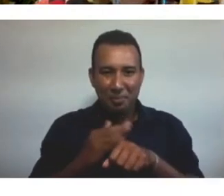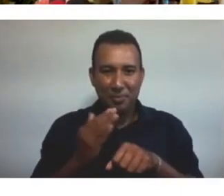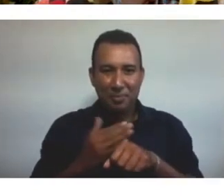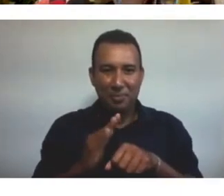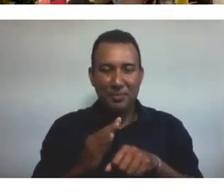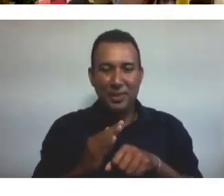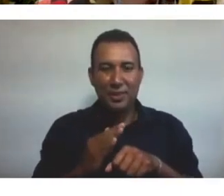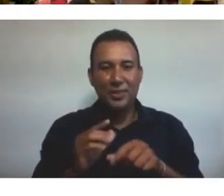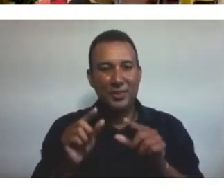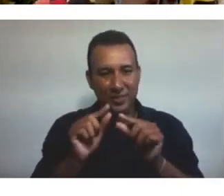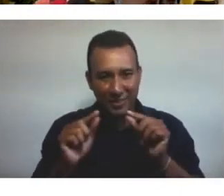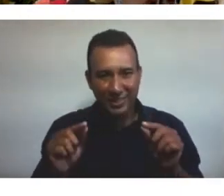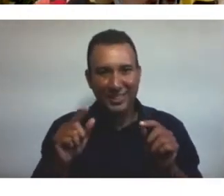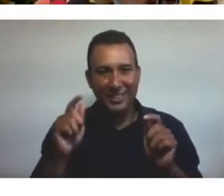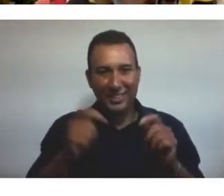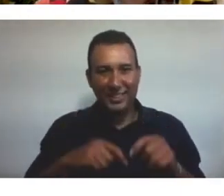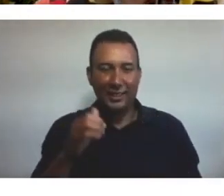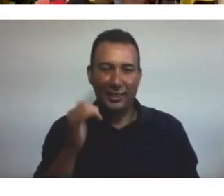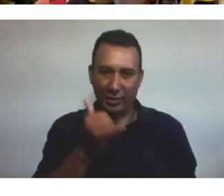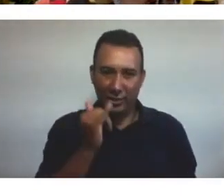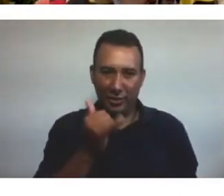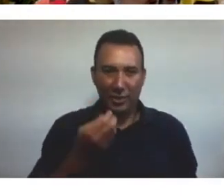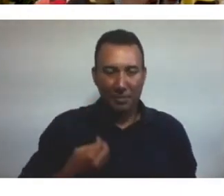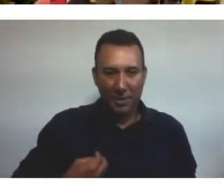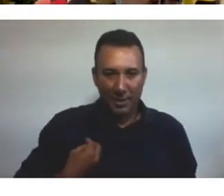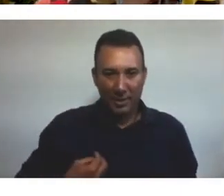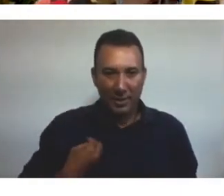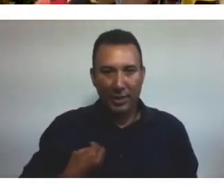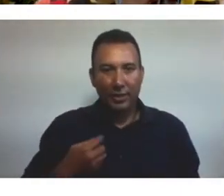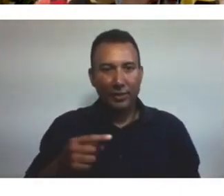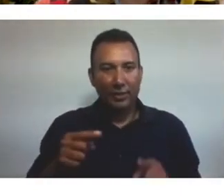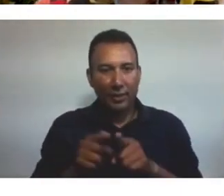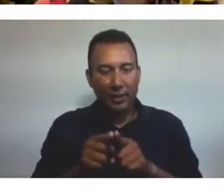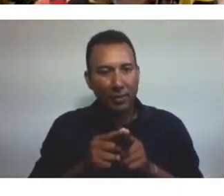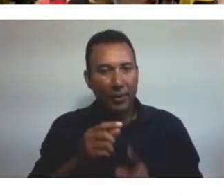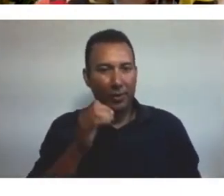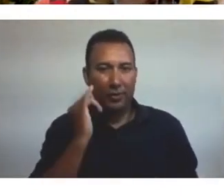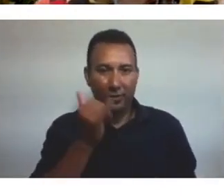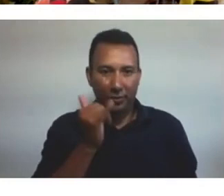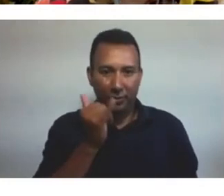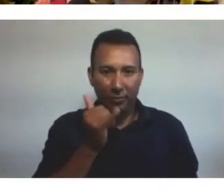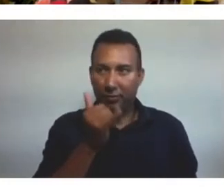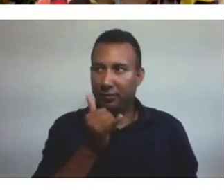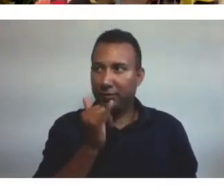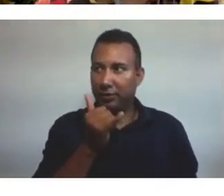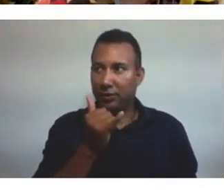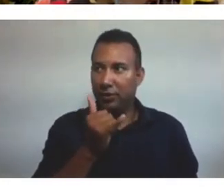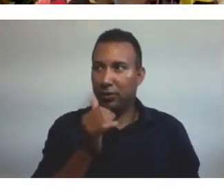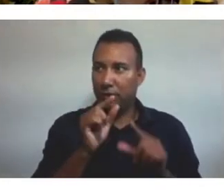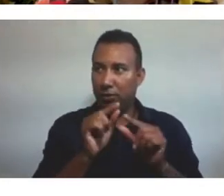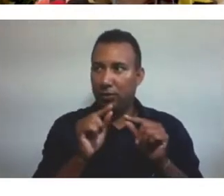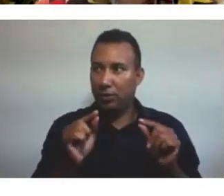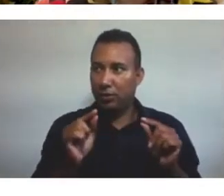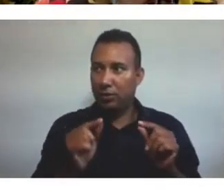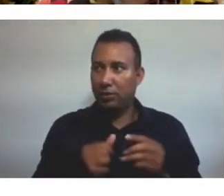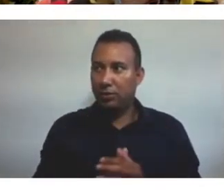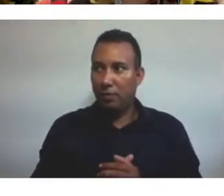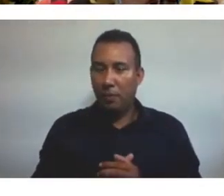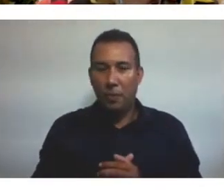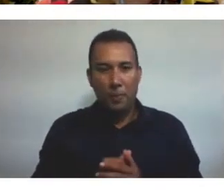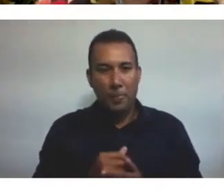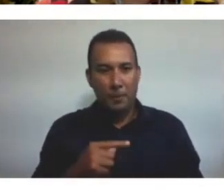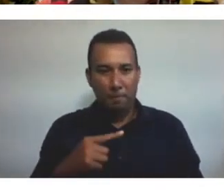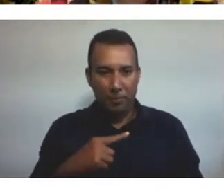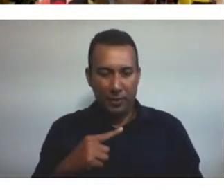a contação de história presencial, como para a contação da história online, né, na parte de gravação de vídeo,